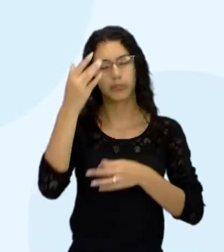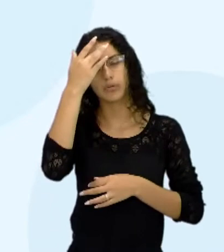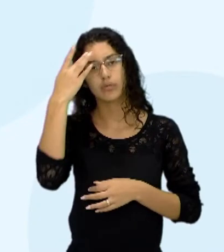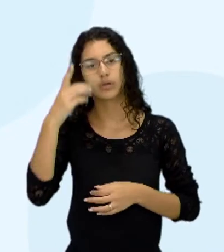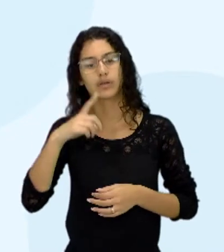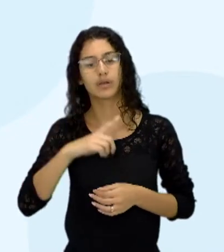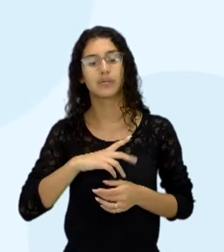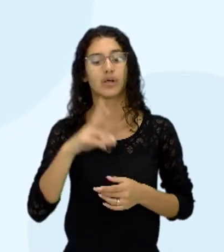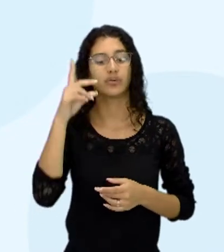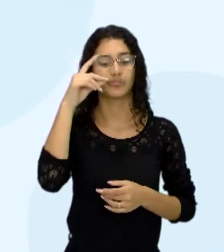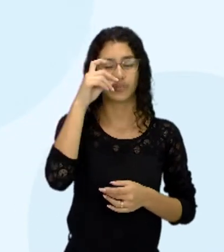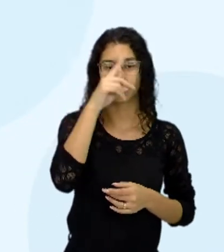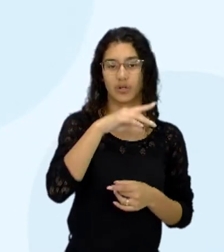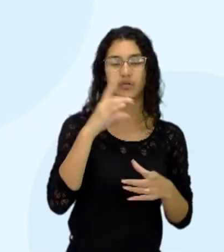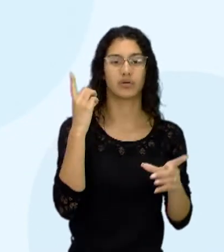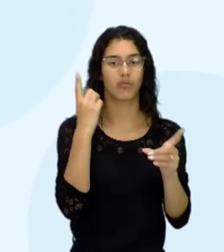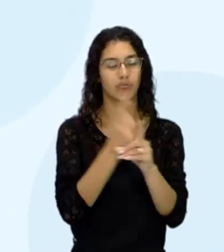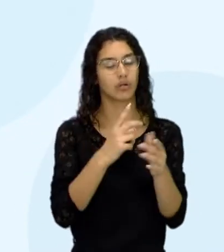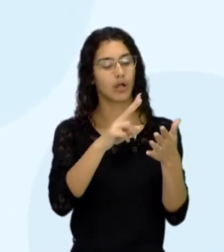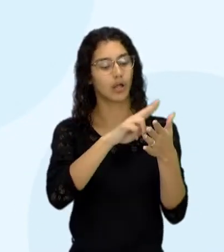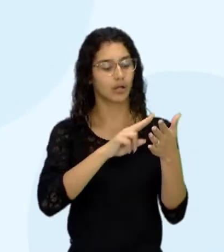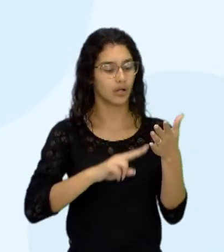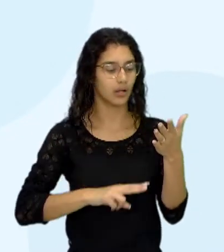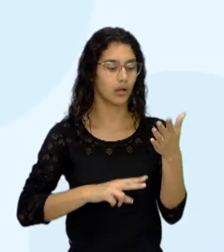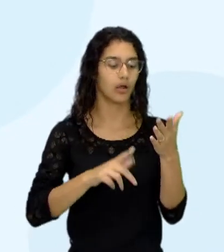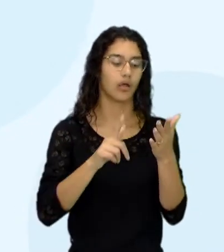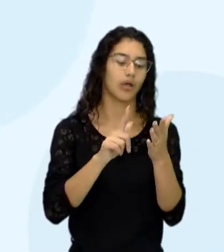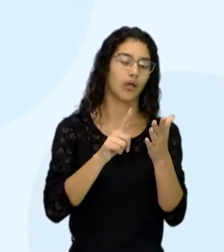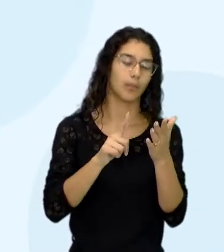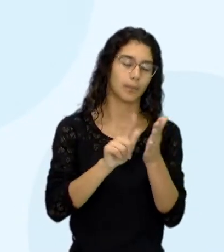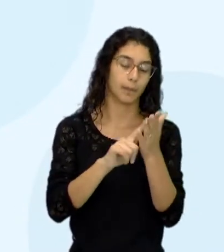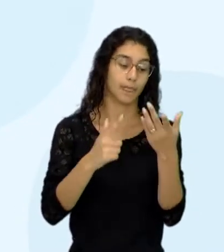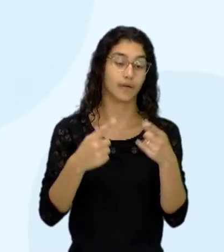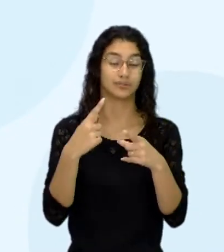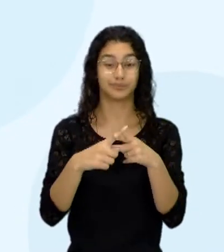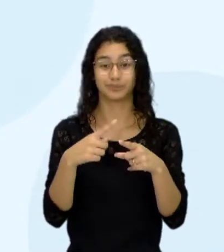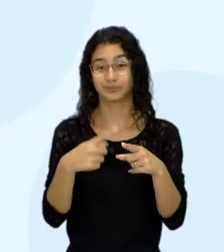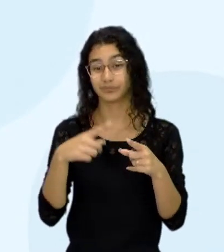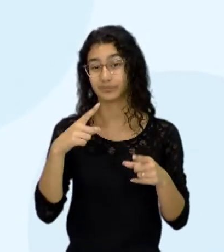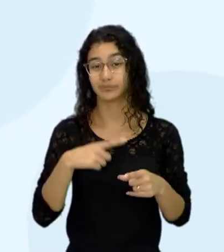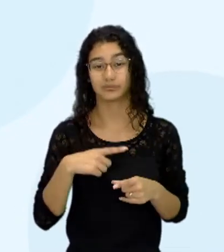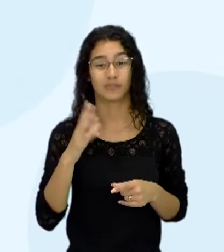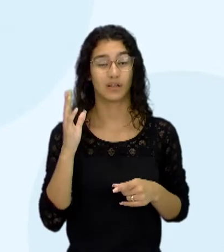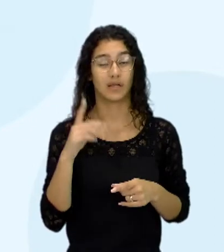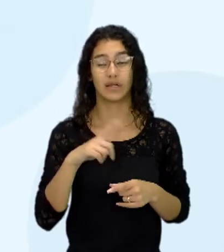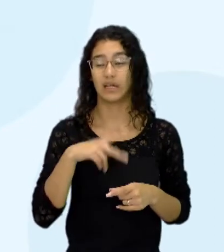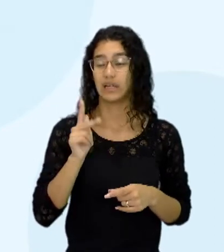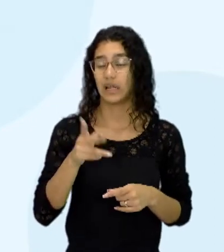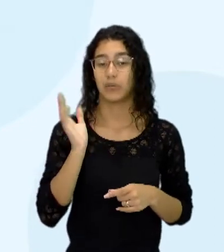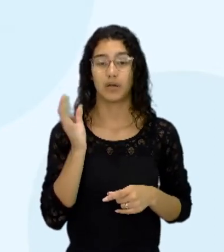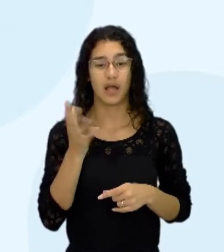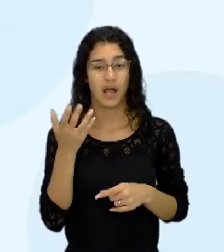pouco mais de dificuldade de fazer leituras de reportagens, porque não tem aquela pressa,